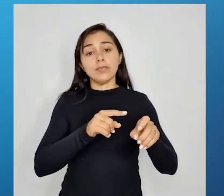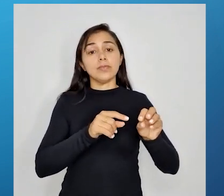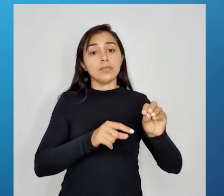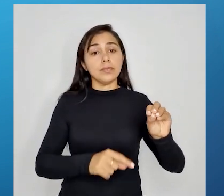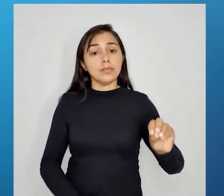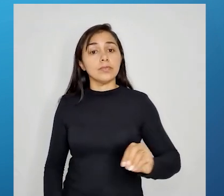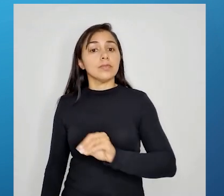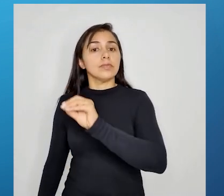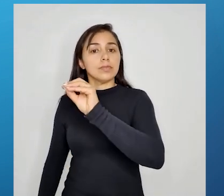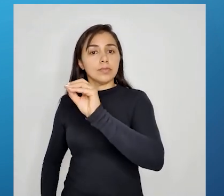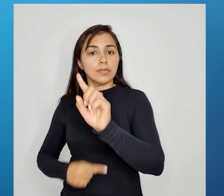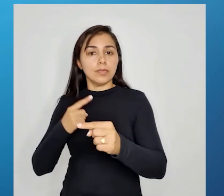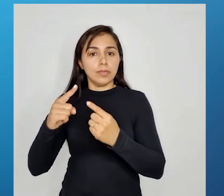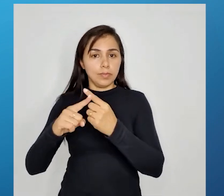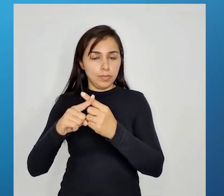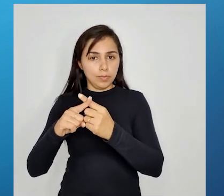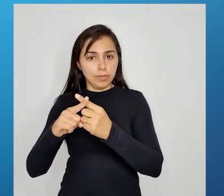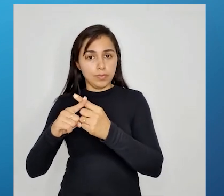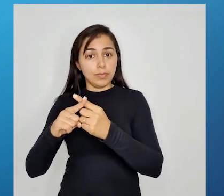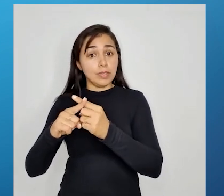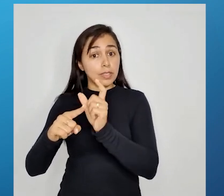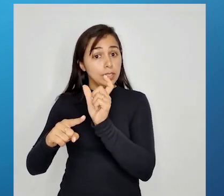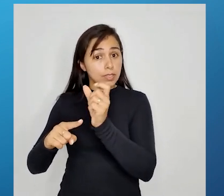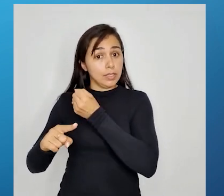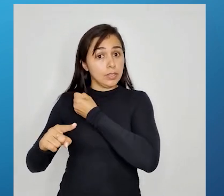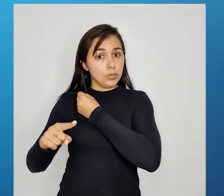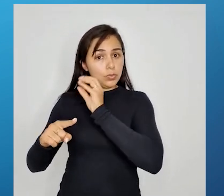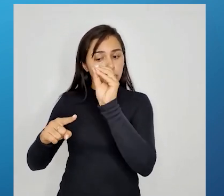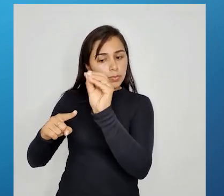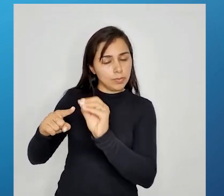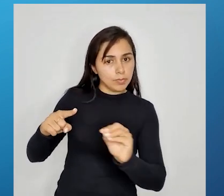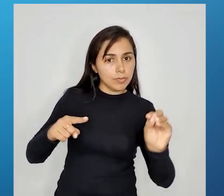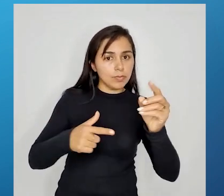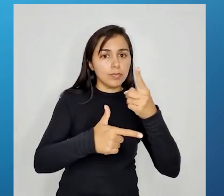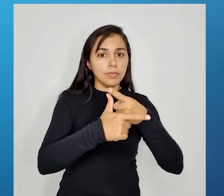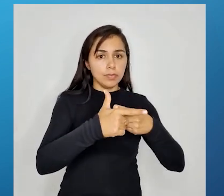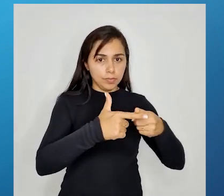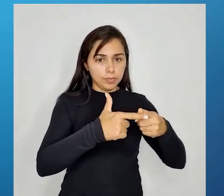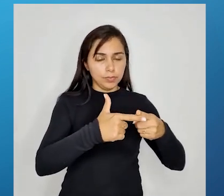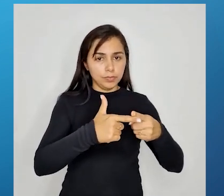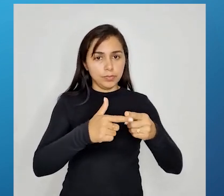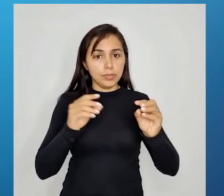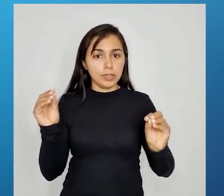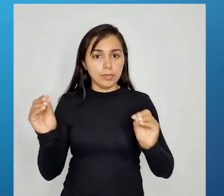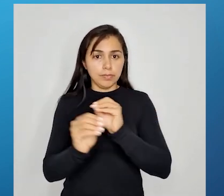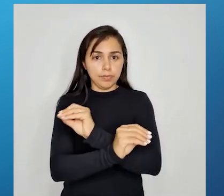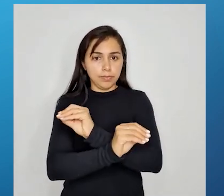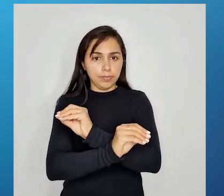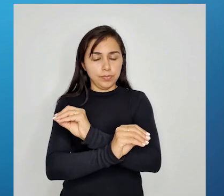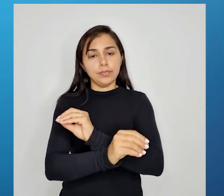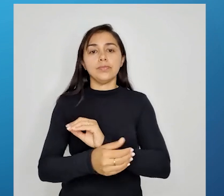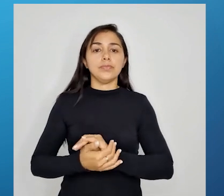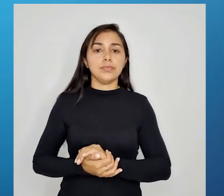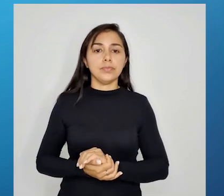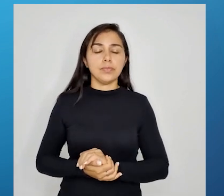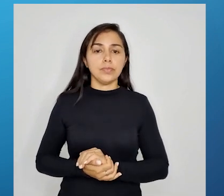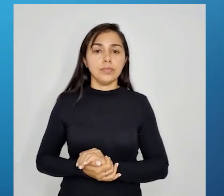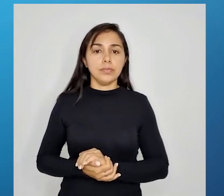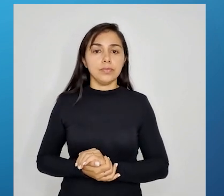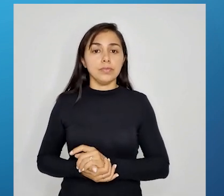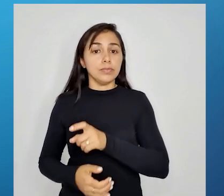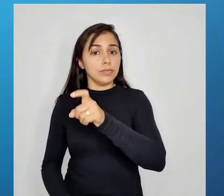Basicamente, vou passar esse x para lá, vai ficar multiplicando, e depois vou passar esse número aqui dividindo. Então, o que